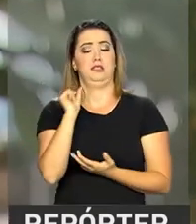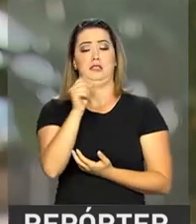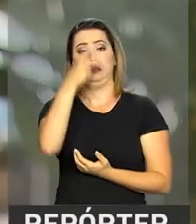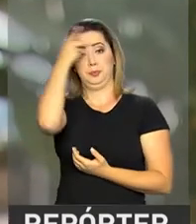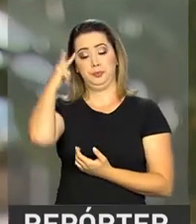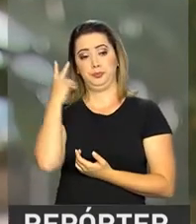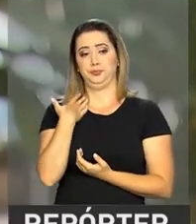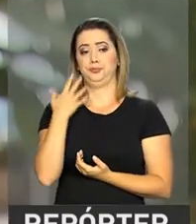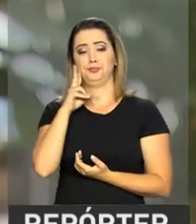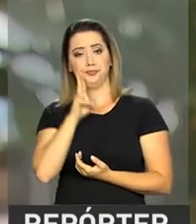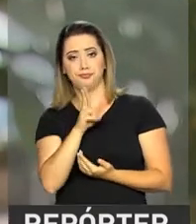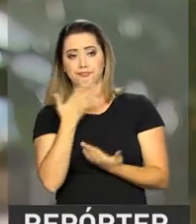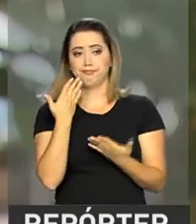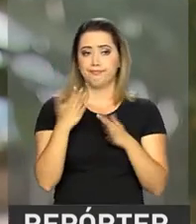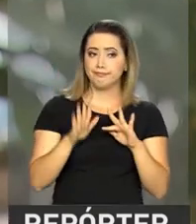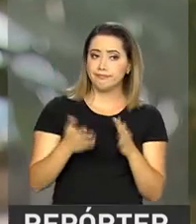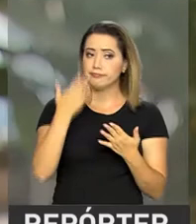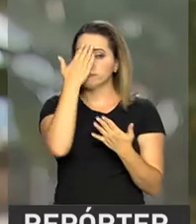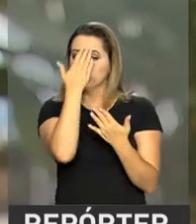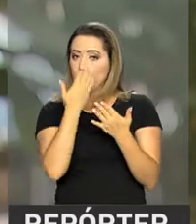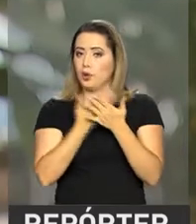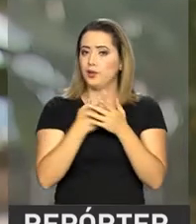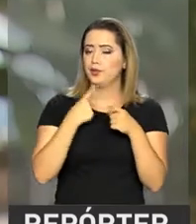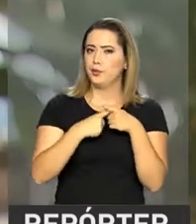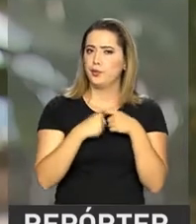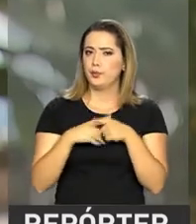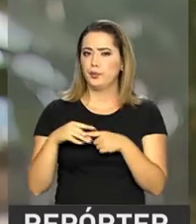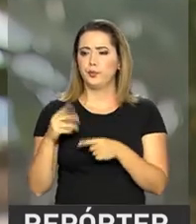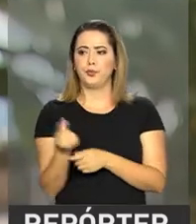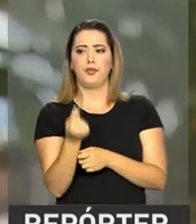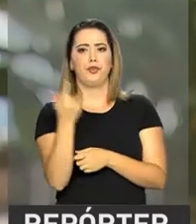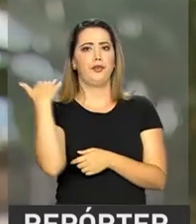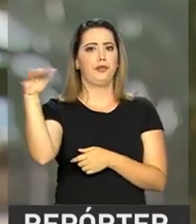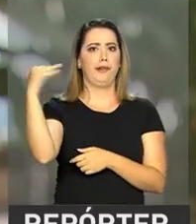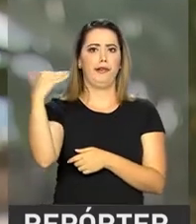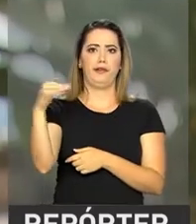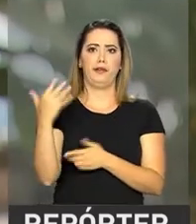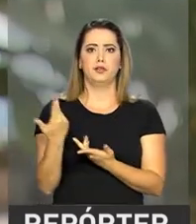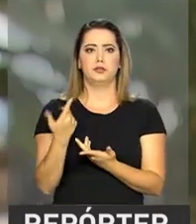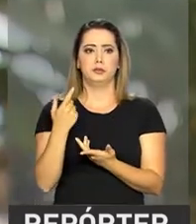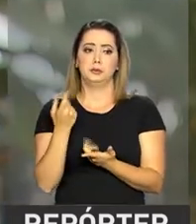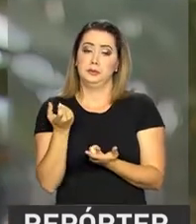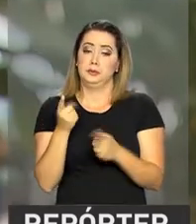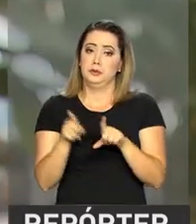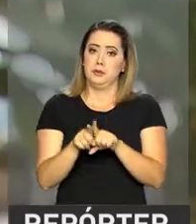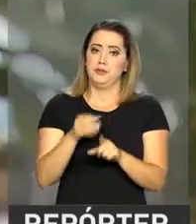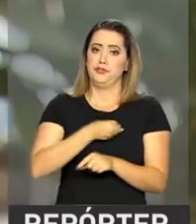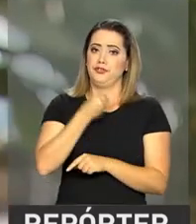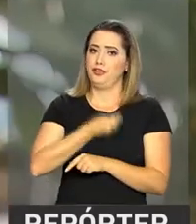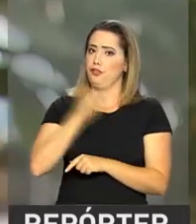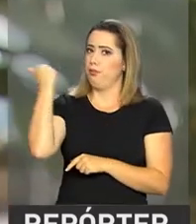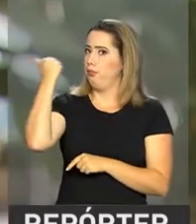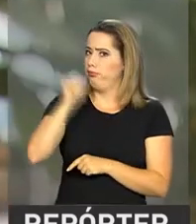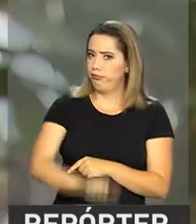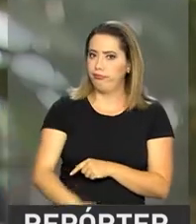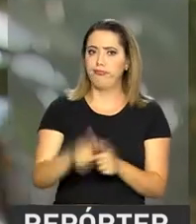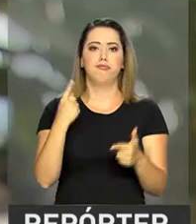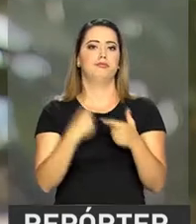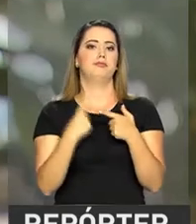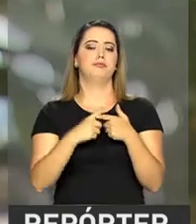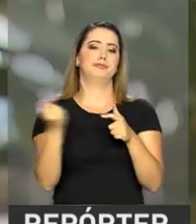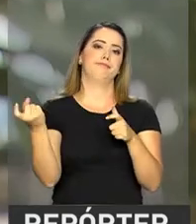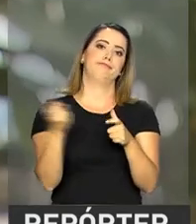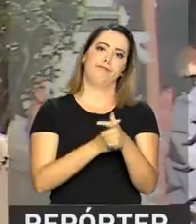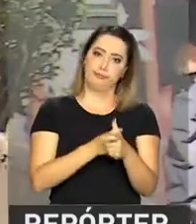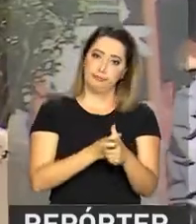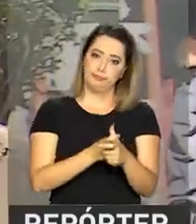brasileiro eu tenho alguns problemas como aumento de preço pessoas que não têm qualidade de vida enfim em função do grande endividamento